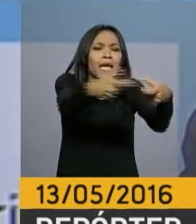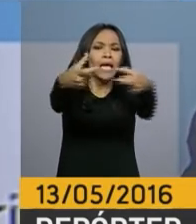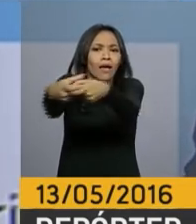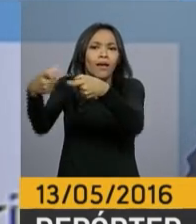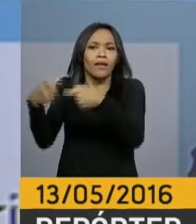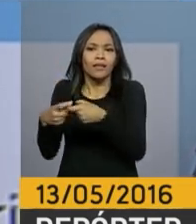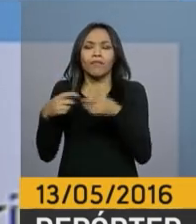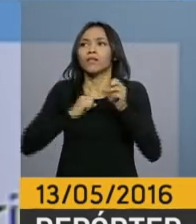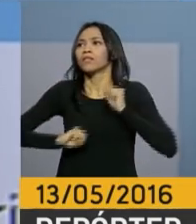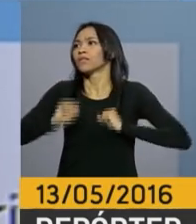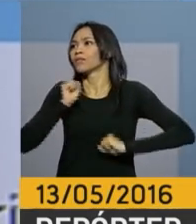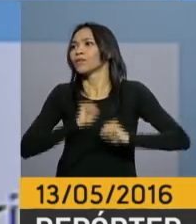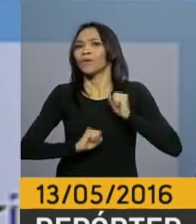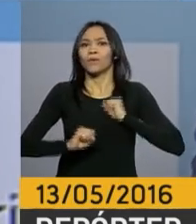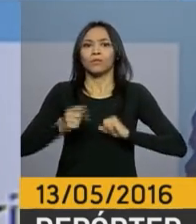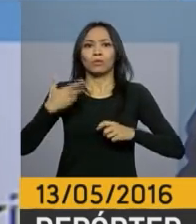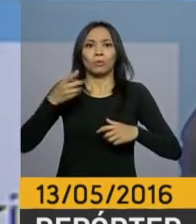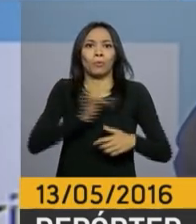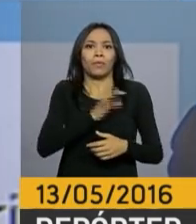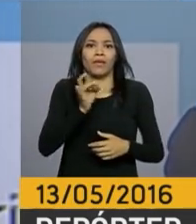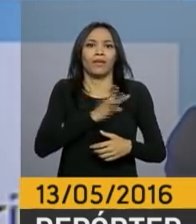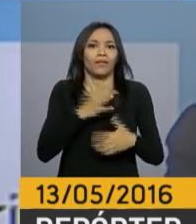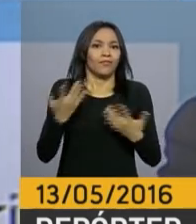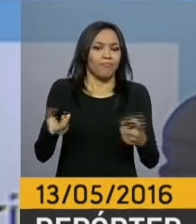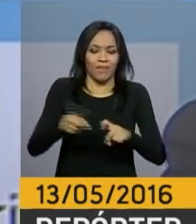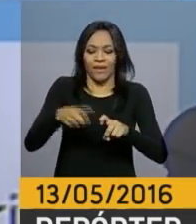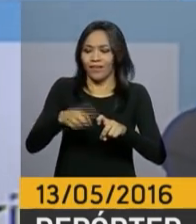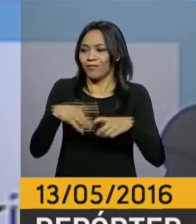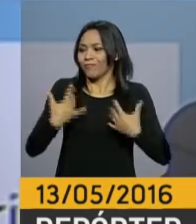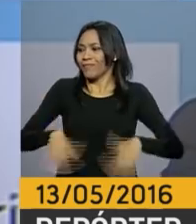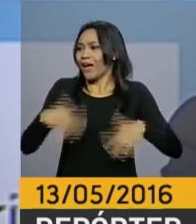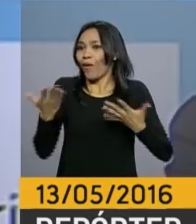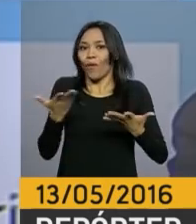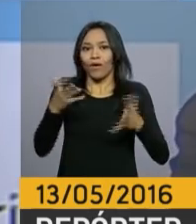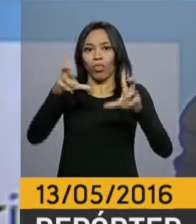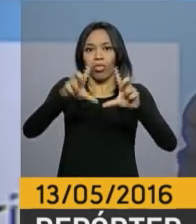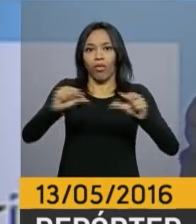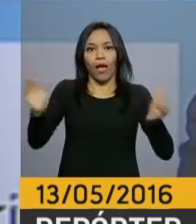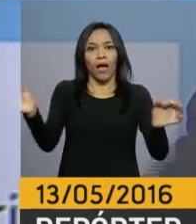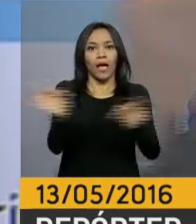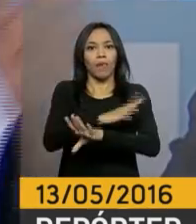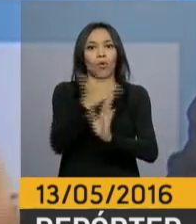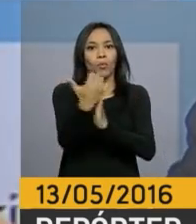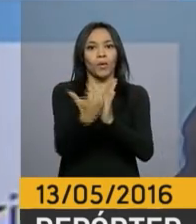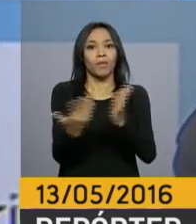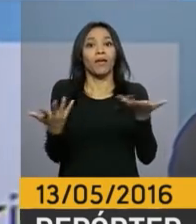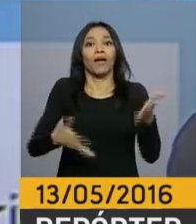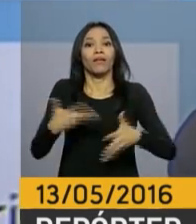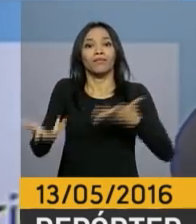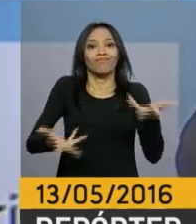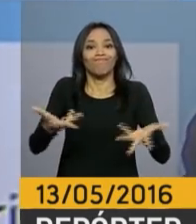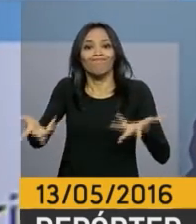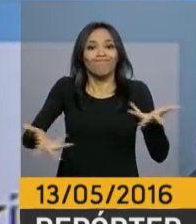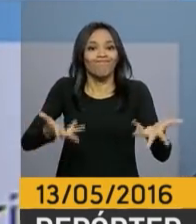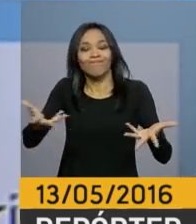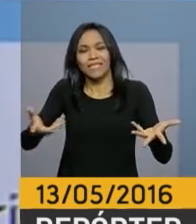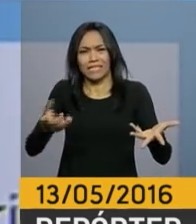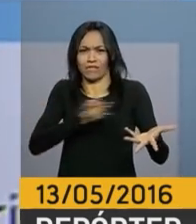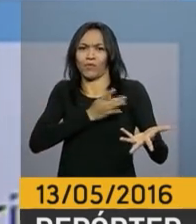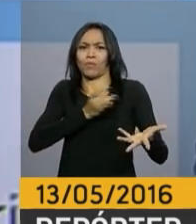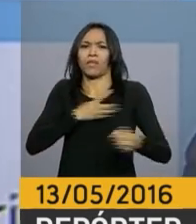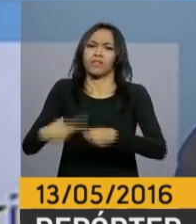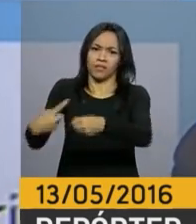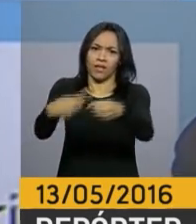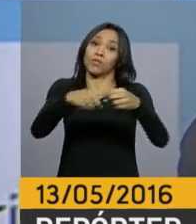de encerrado o programa não conseguirem levar médicos as suas cidades como acontecia anteriormente então por